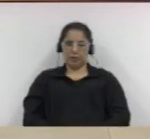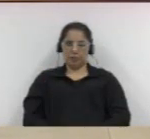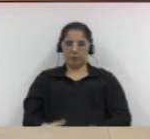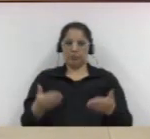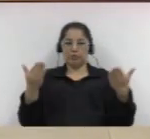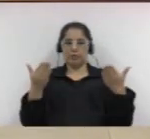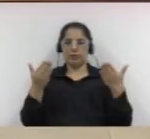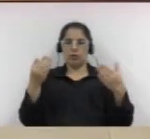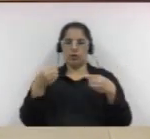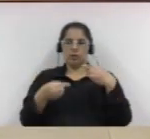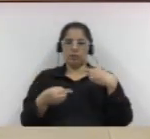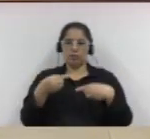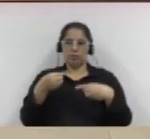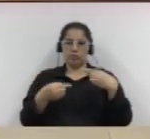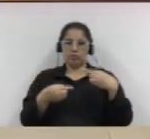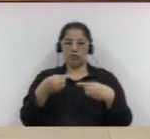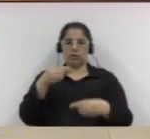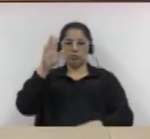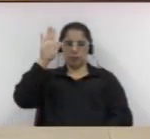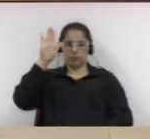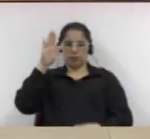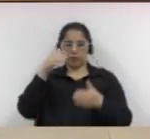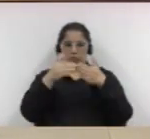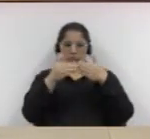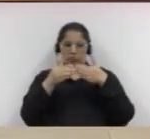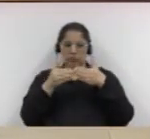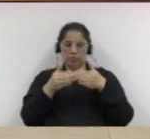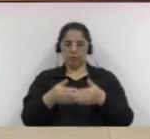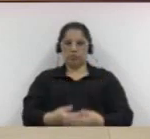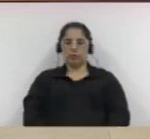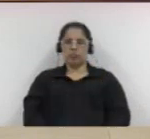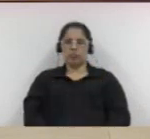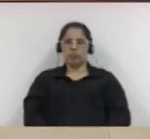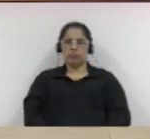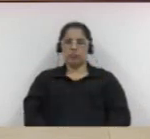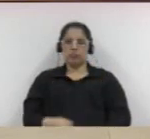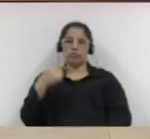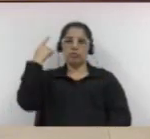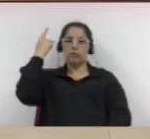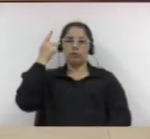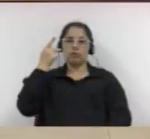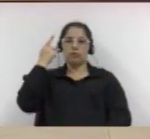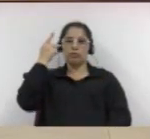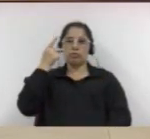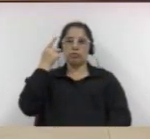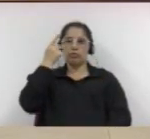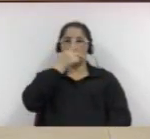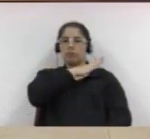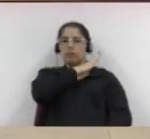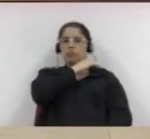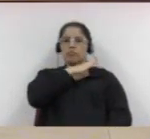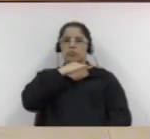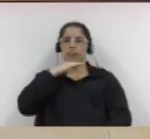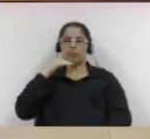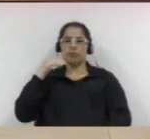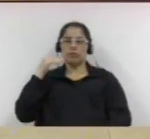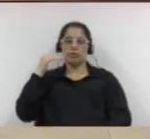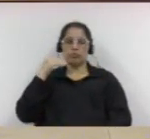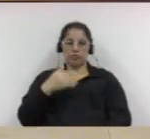discussão. Quero discutir, presidente. Para discutir, o nobre vereador Aloísio